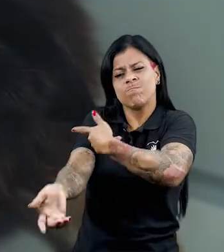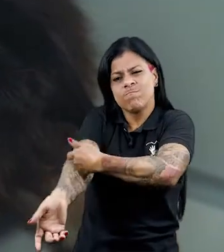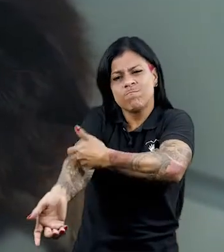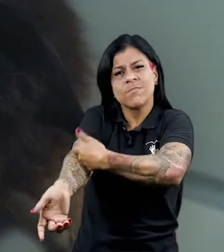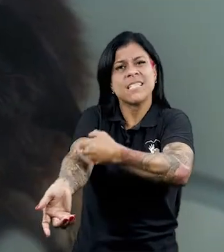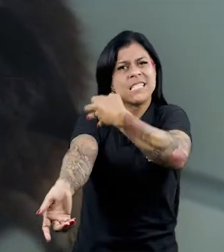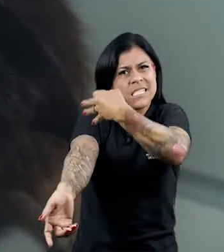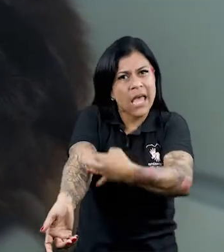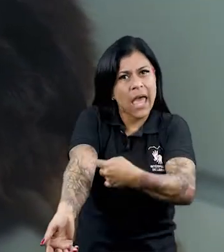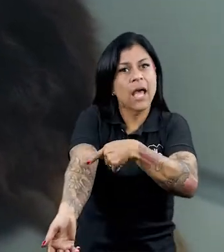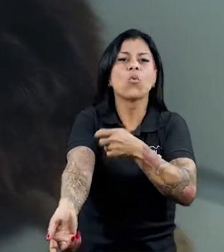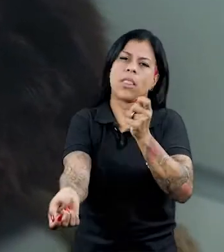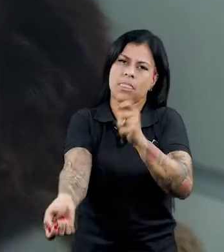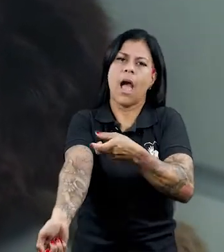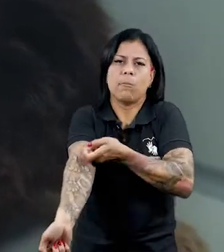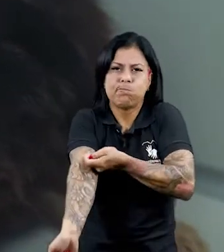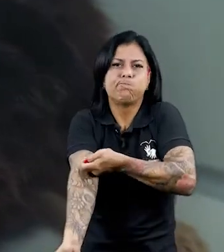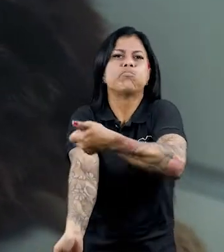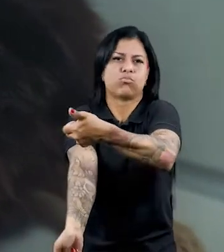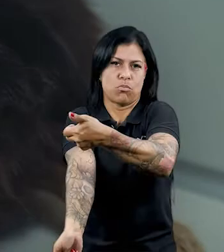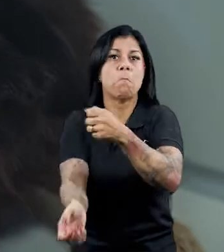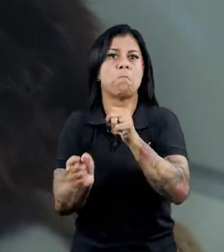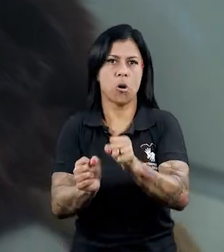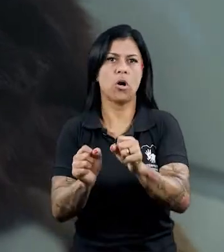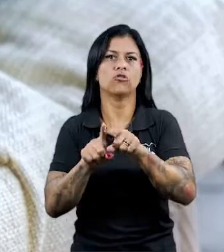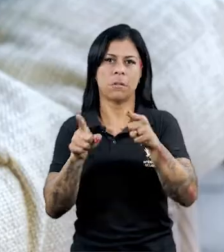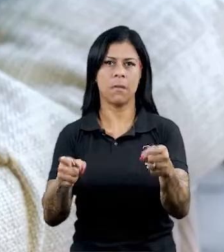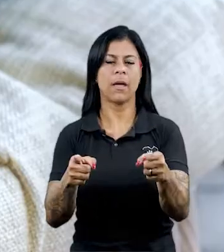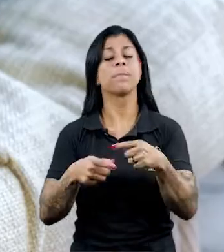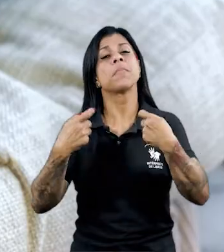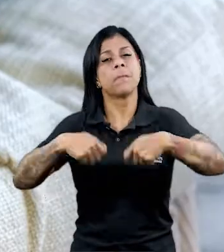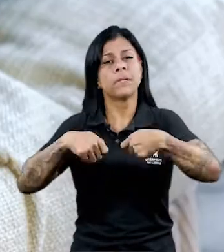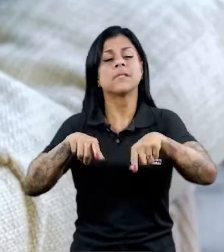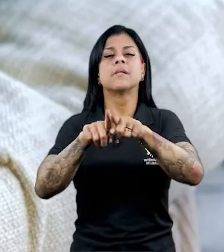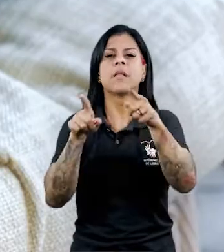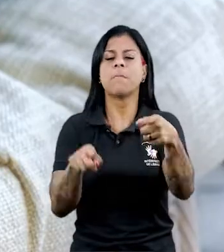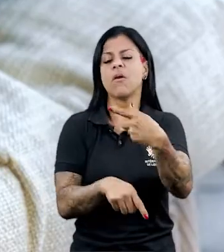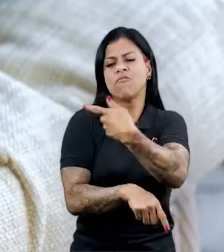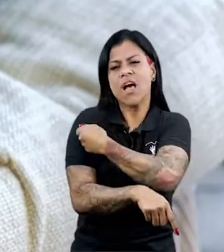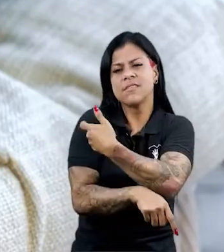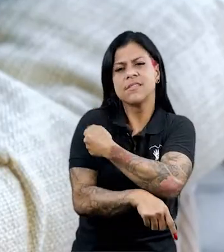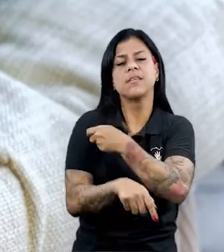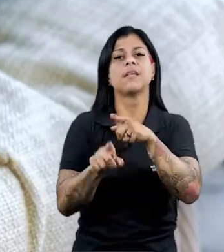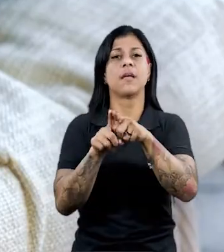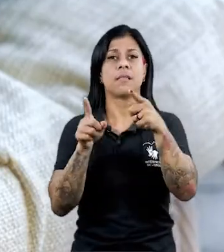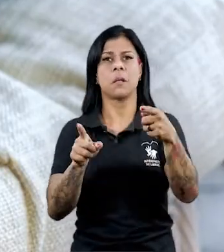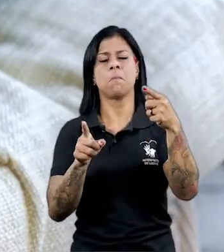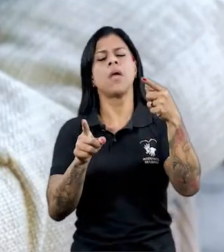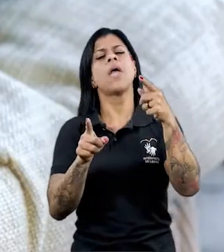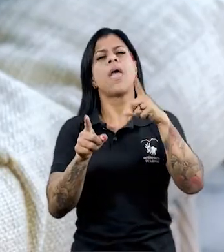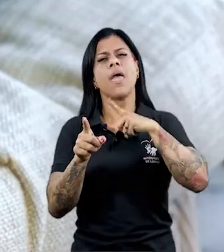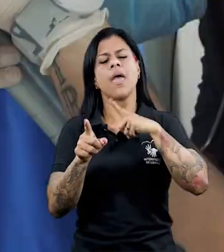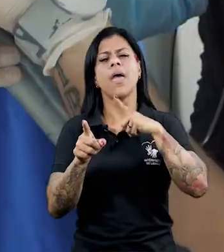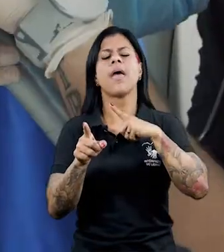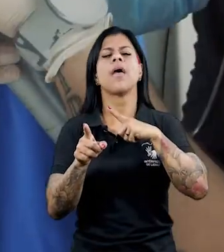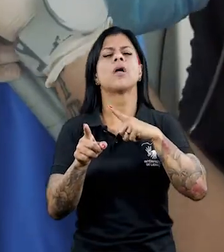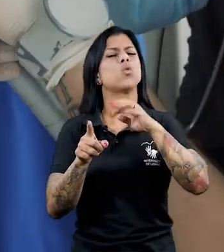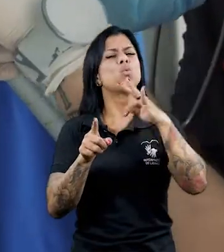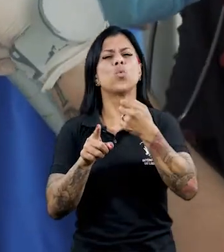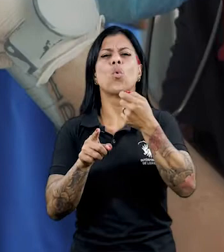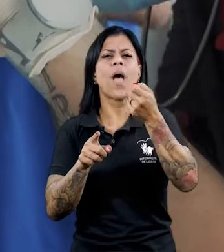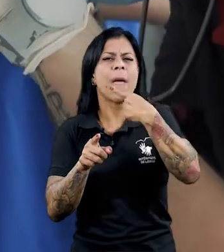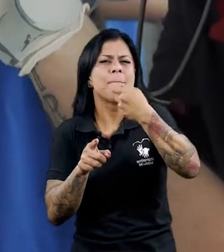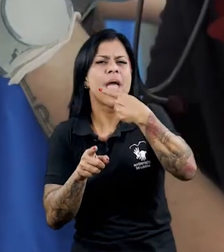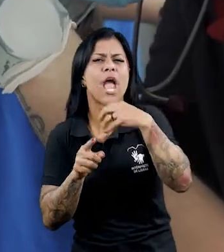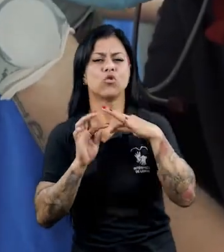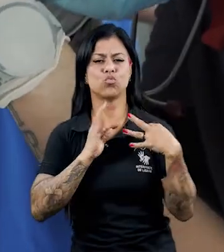vão verificar se eles estão em boas condições de saúde. Também é preciso estar com vacina e vermifugo em dia, além de